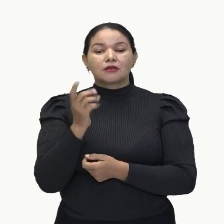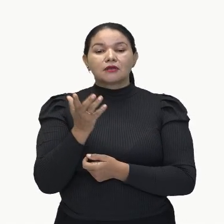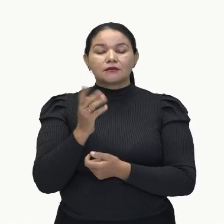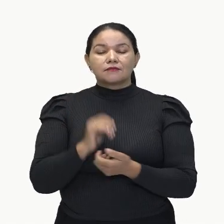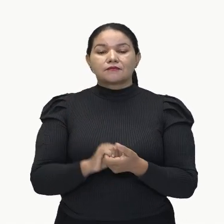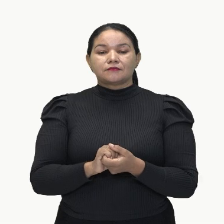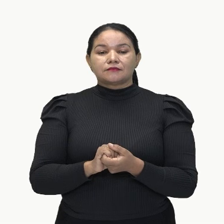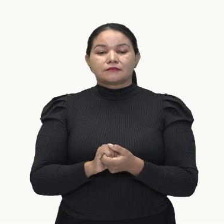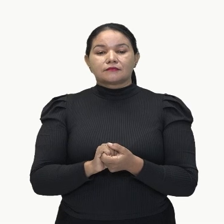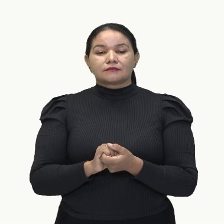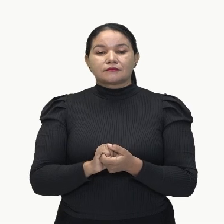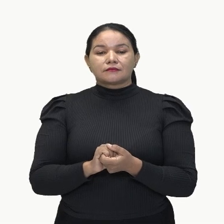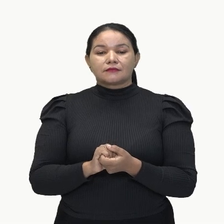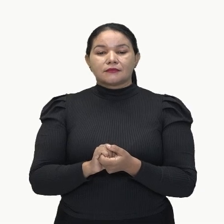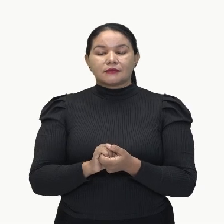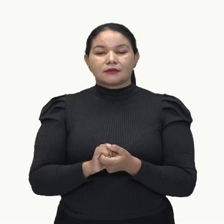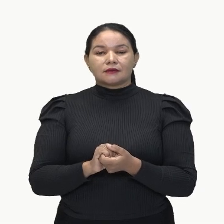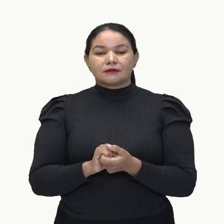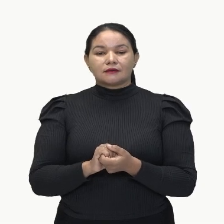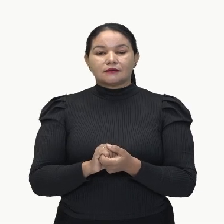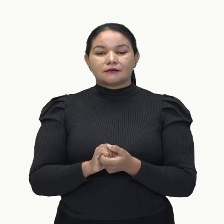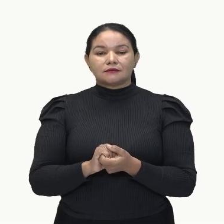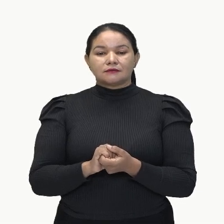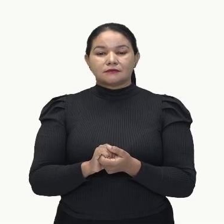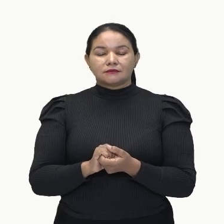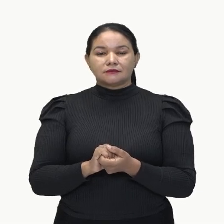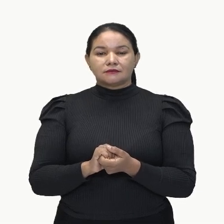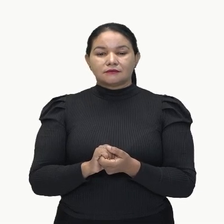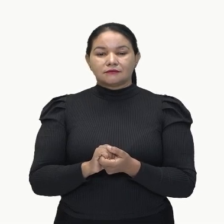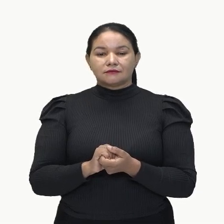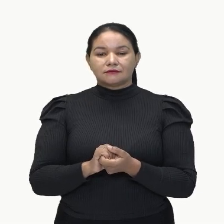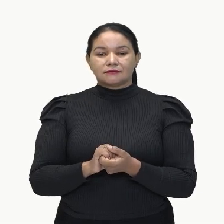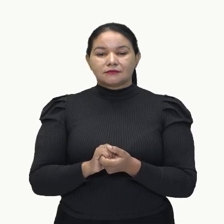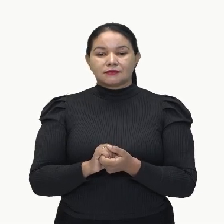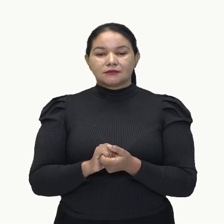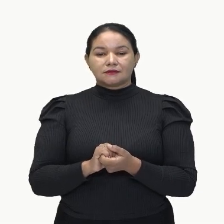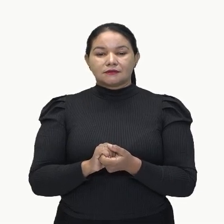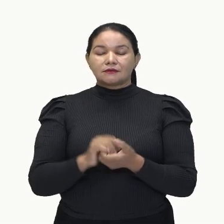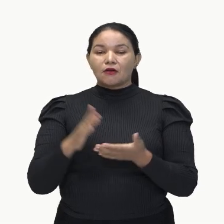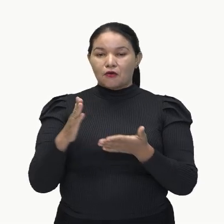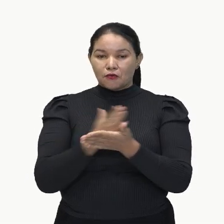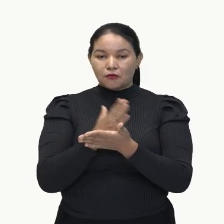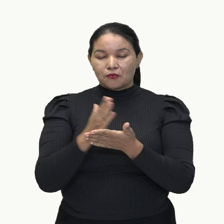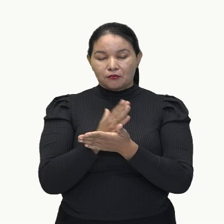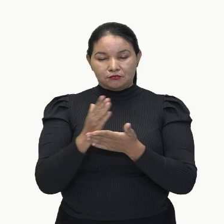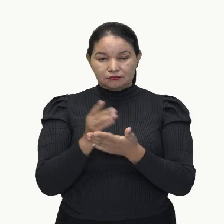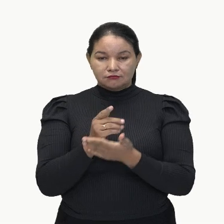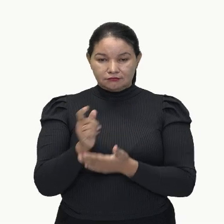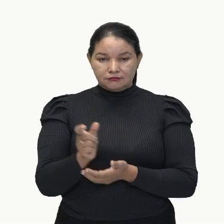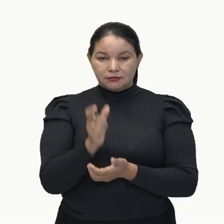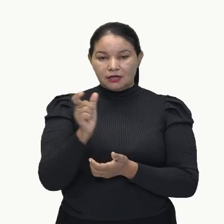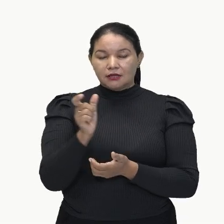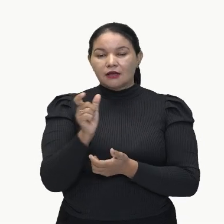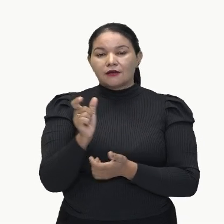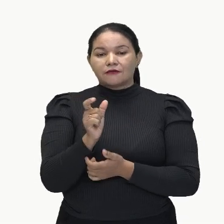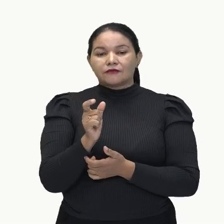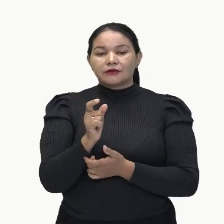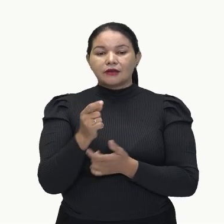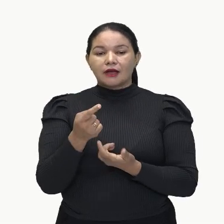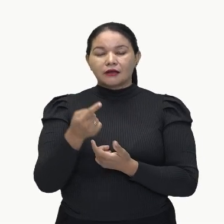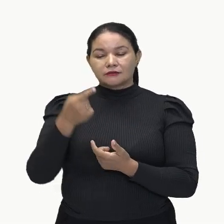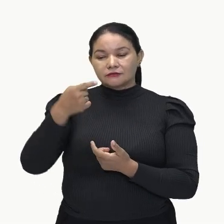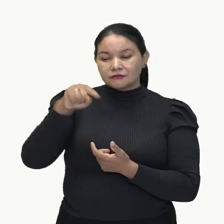grava agas palabra acaba acab